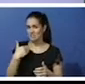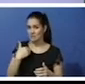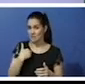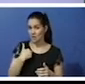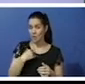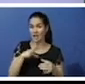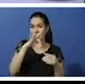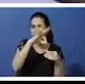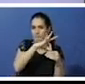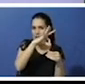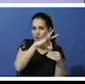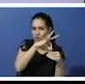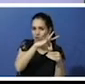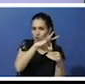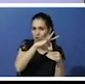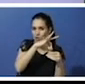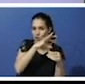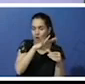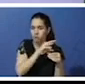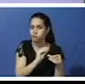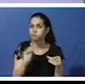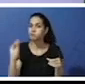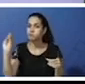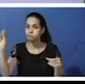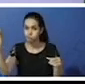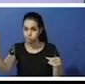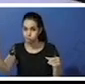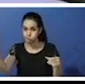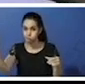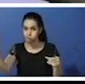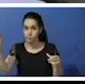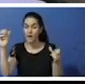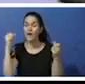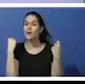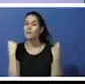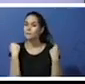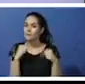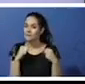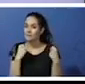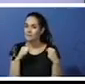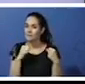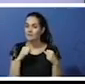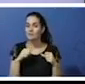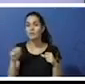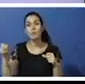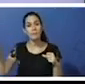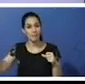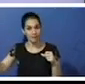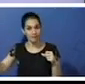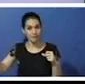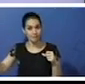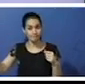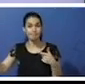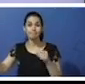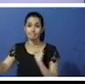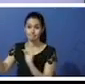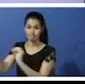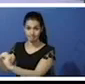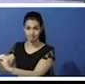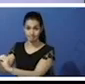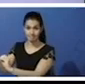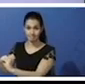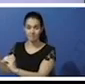uma sementinha para a Verônica, eu preciso colocar uma sementinha para a Marta.